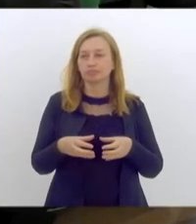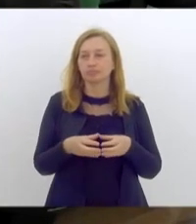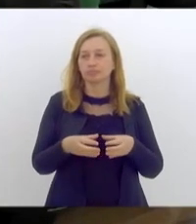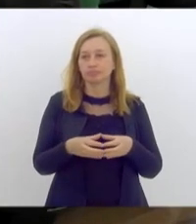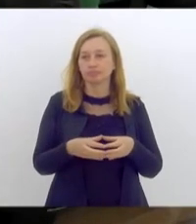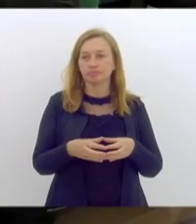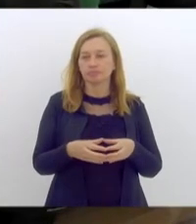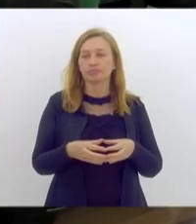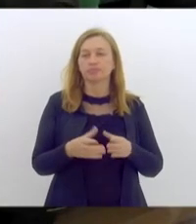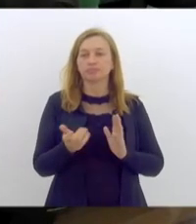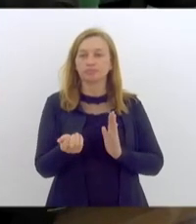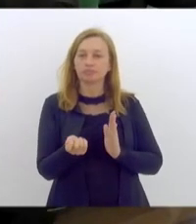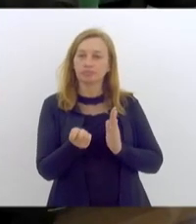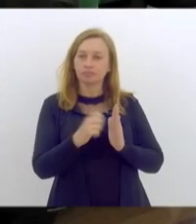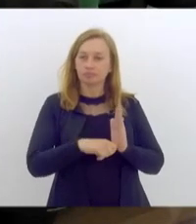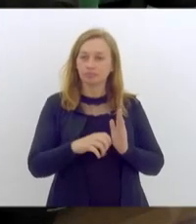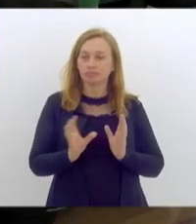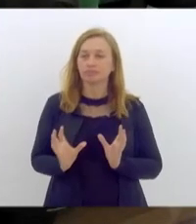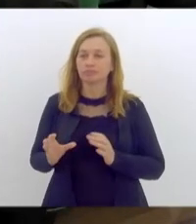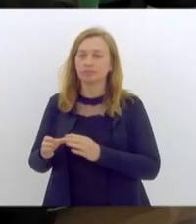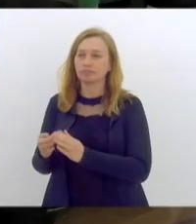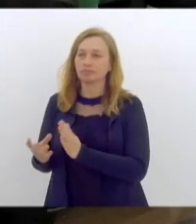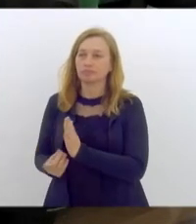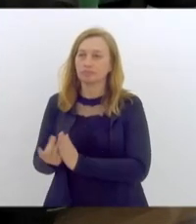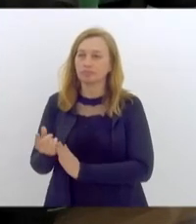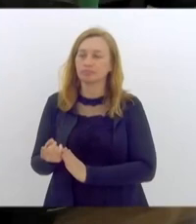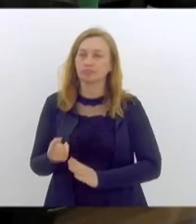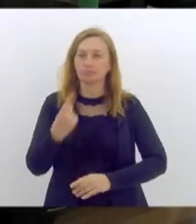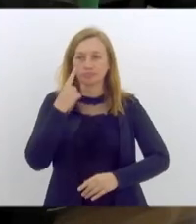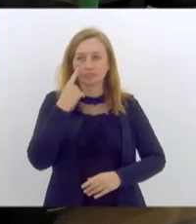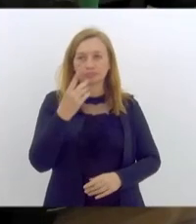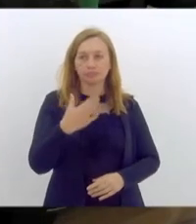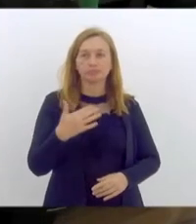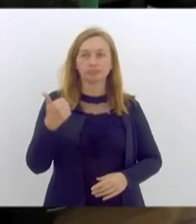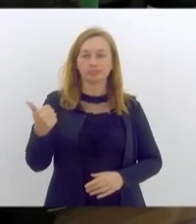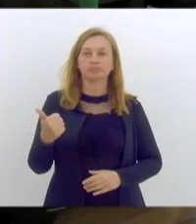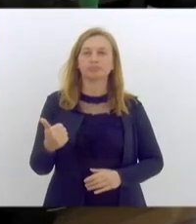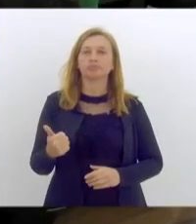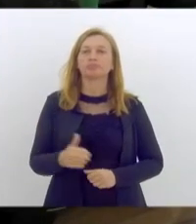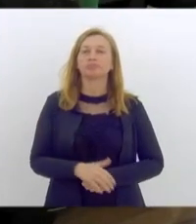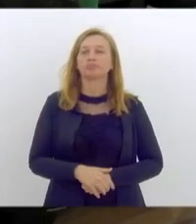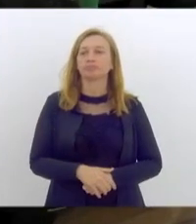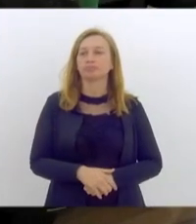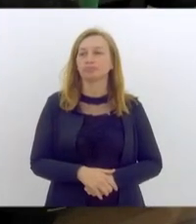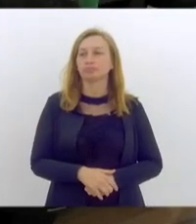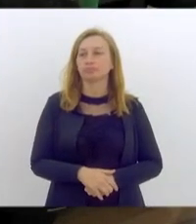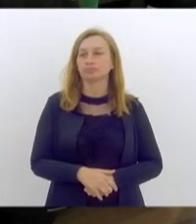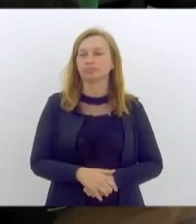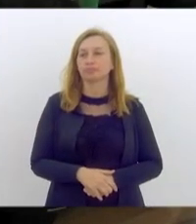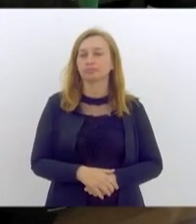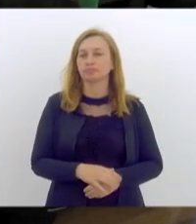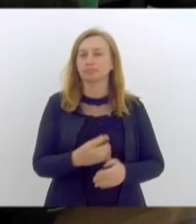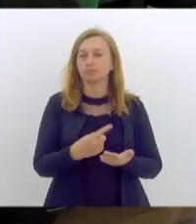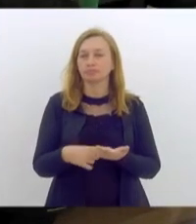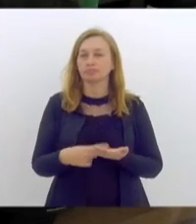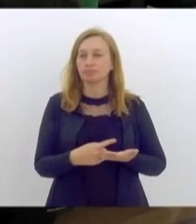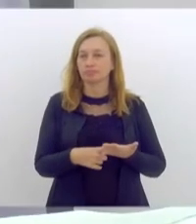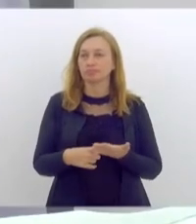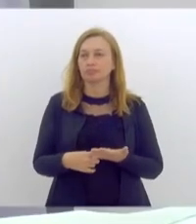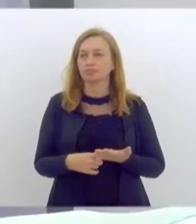comissão tributação o orçamento para tentar estabelecer um critério